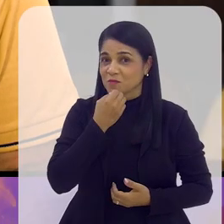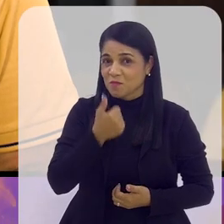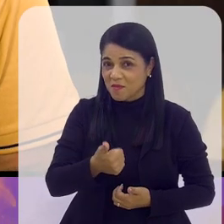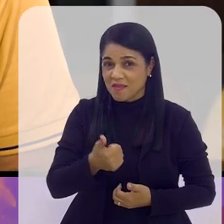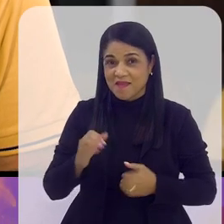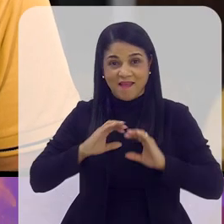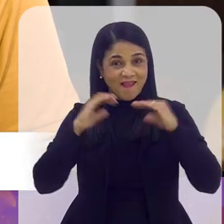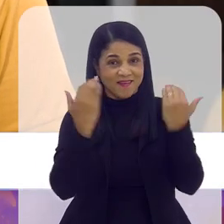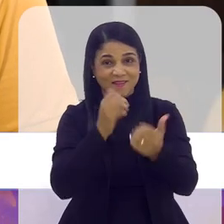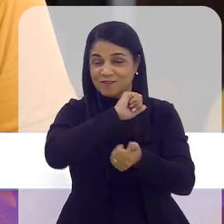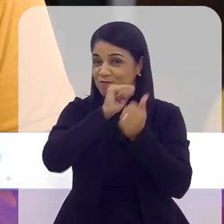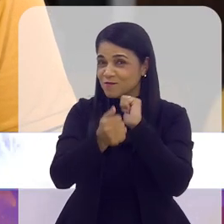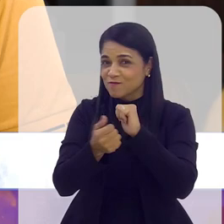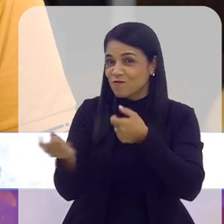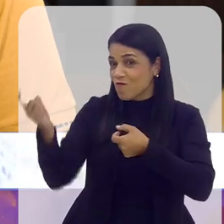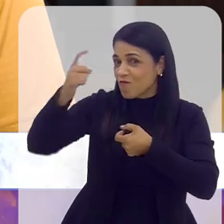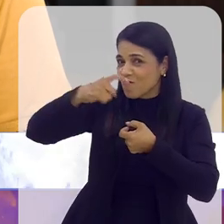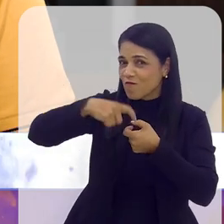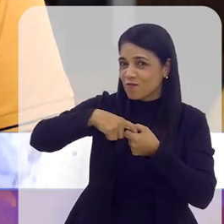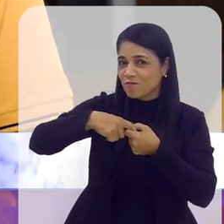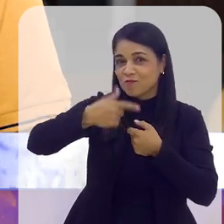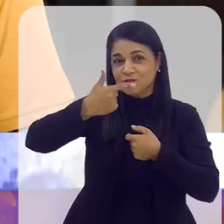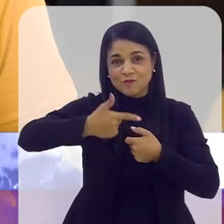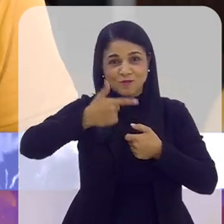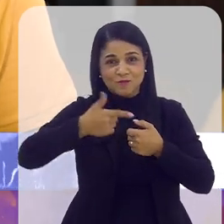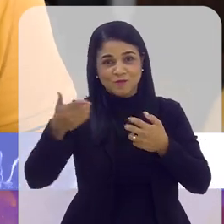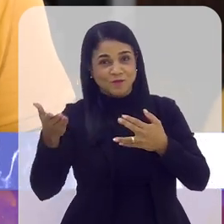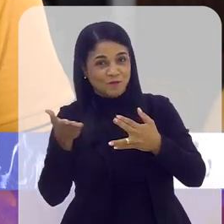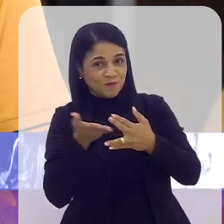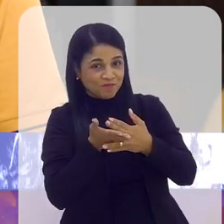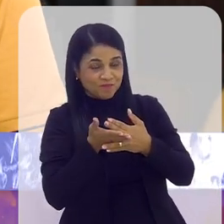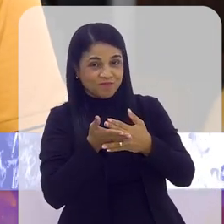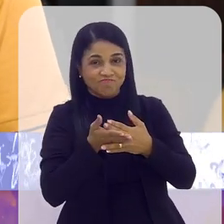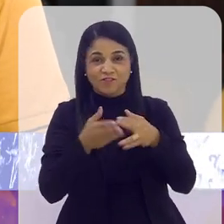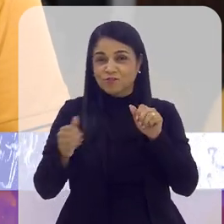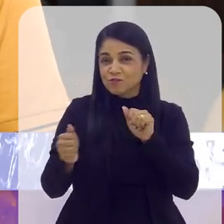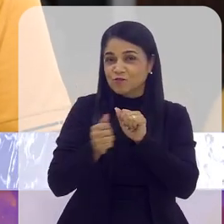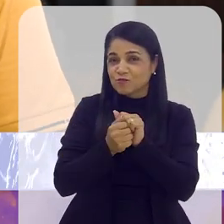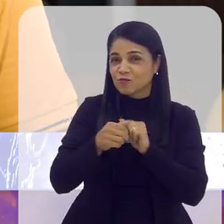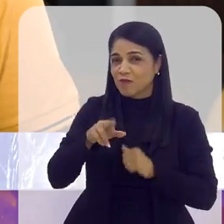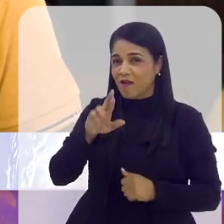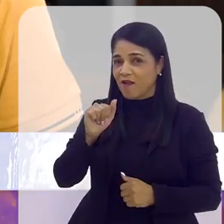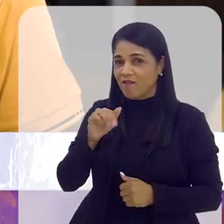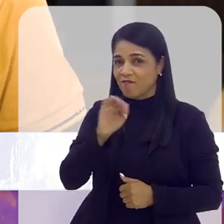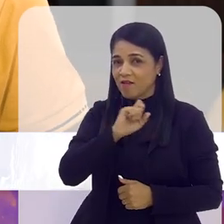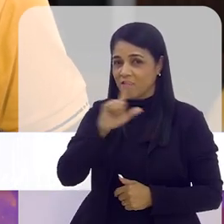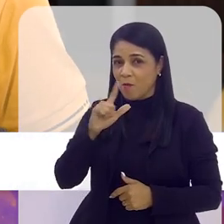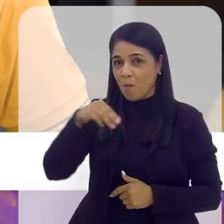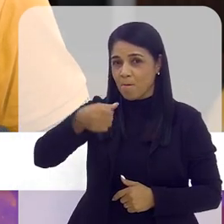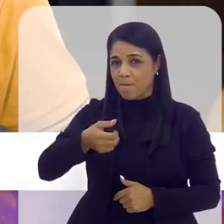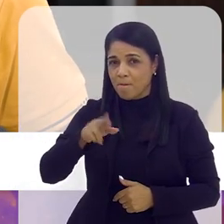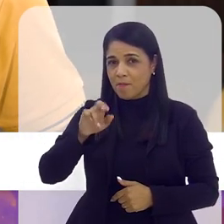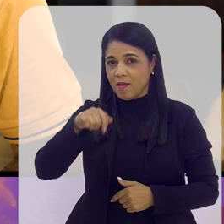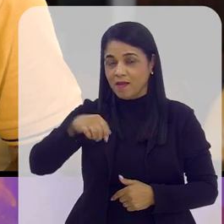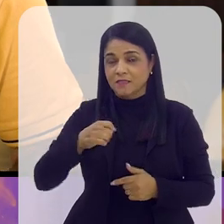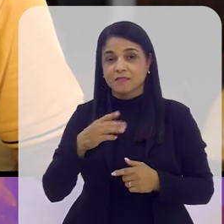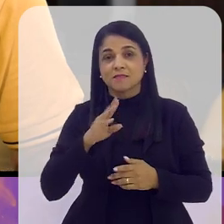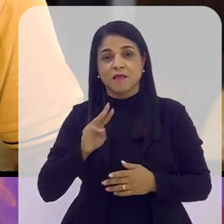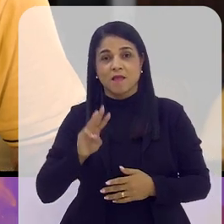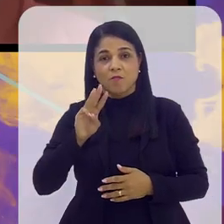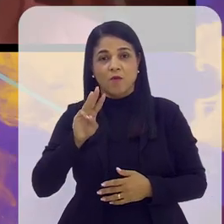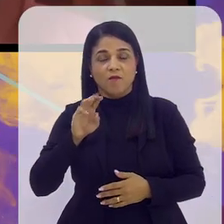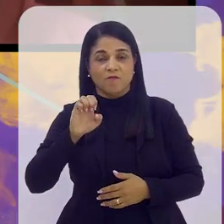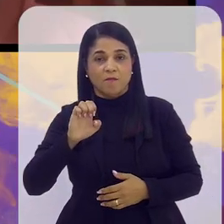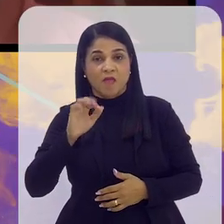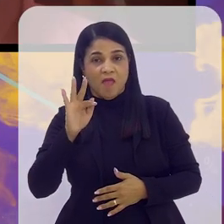Muito bem, meus amigos do Arena Esportiva, estamos de volta com a segunda parte, juntamente com o companheiro Rafael Marques, da ESPN